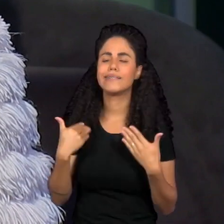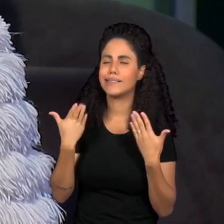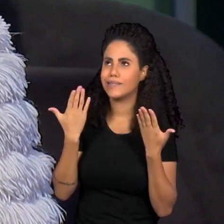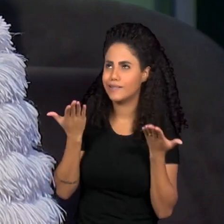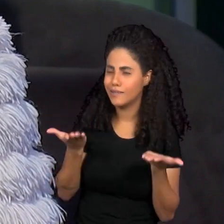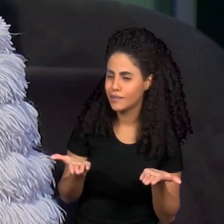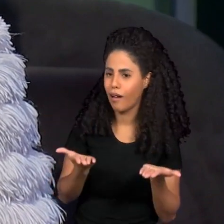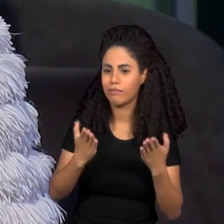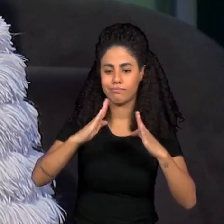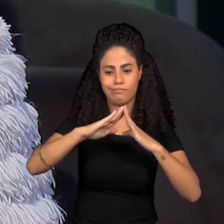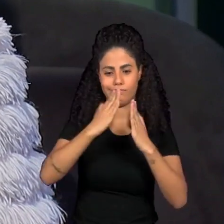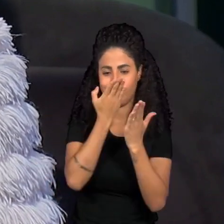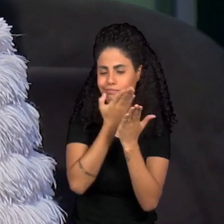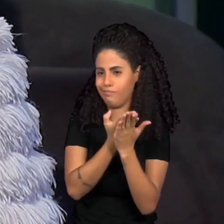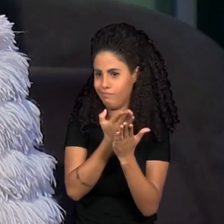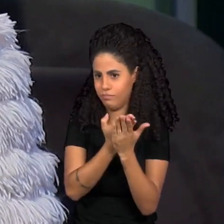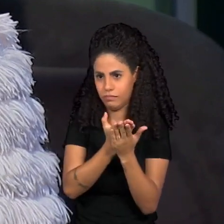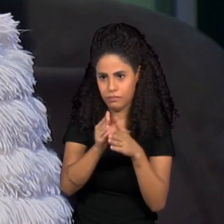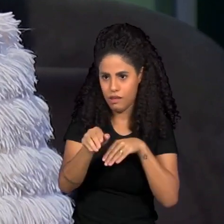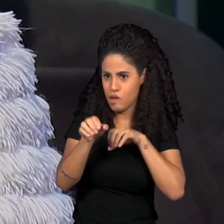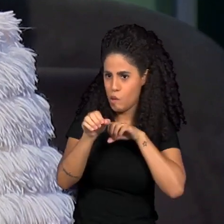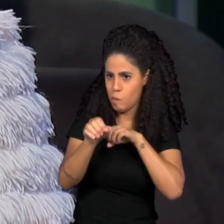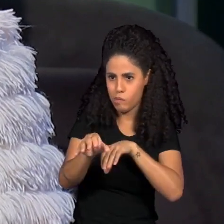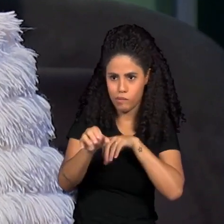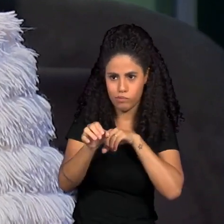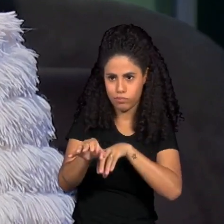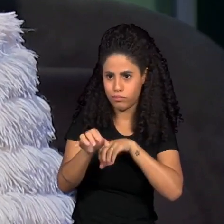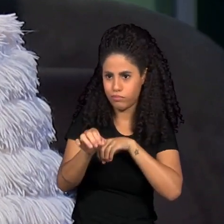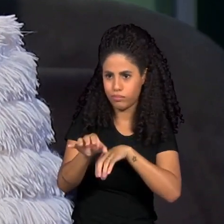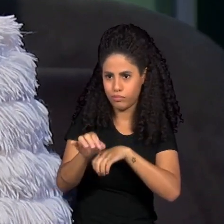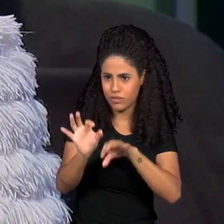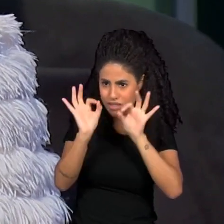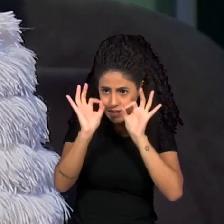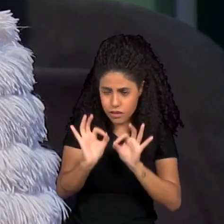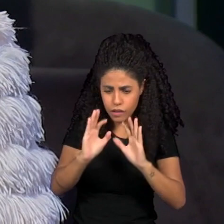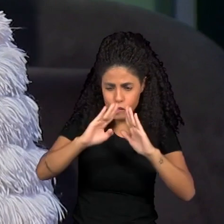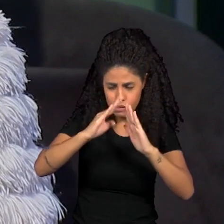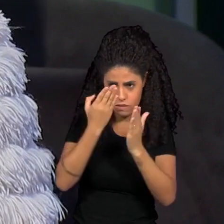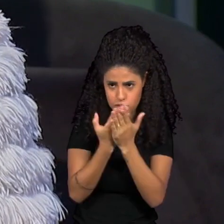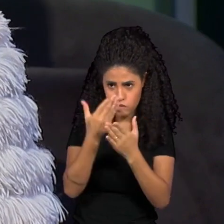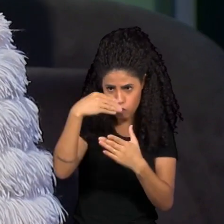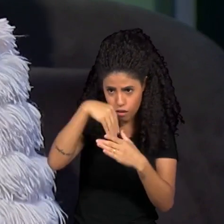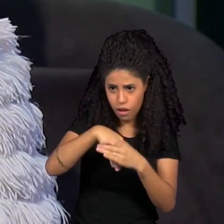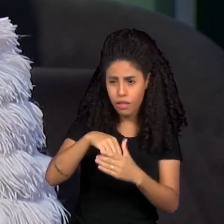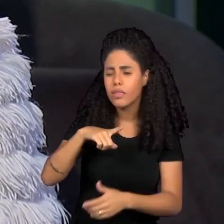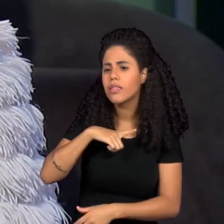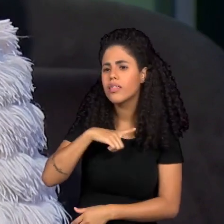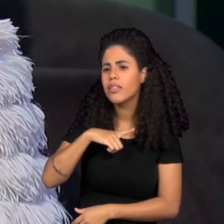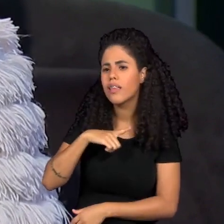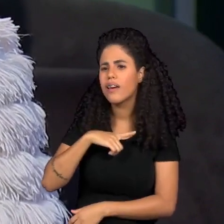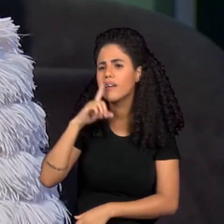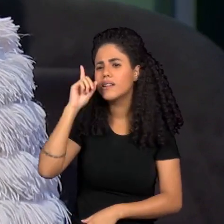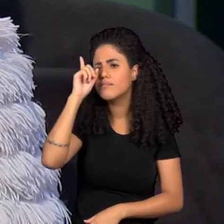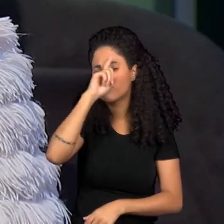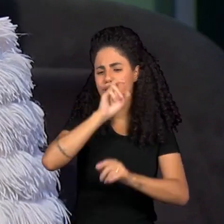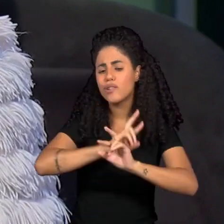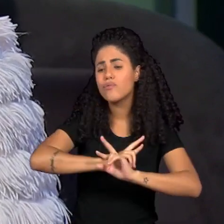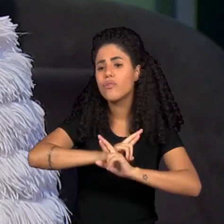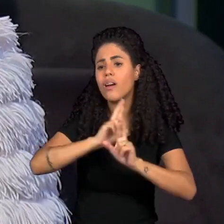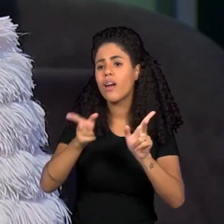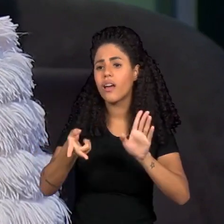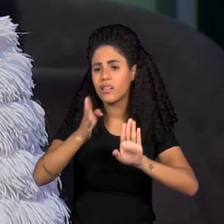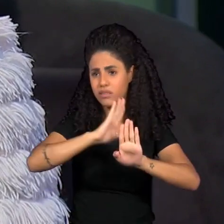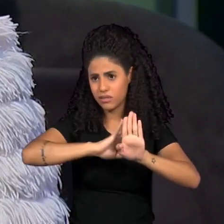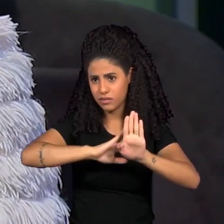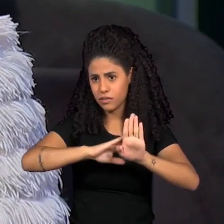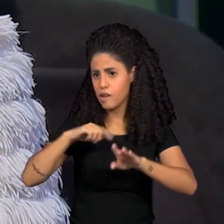educação, primeiro, a educação oficial das escolas, muito torta. Ela é invertida, a